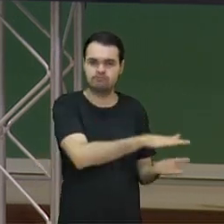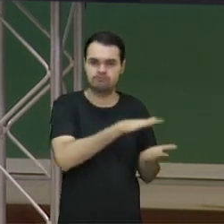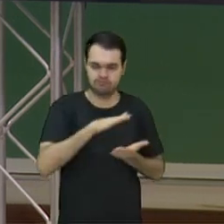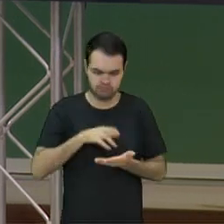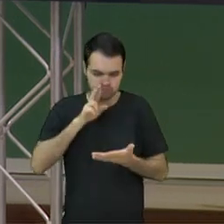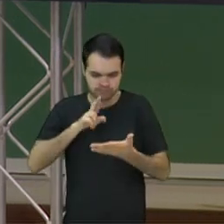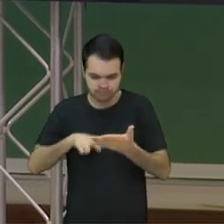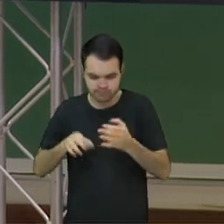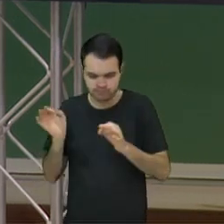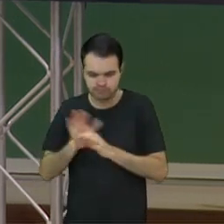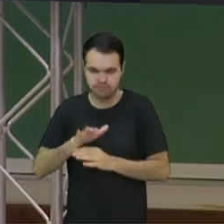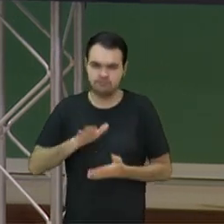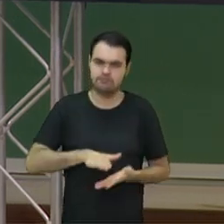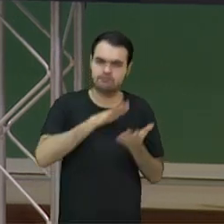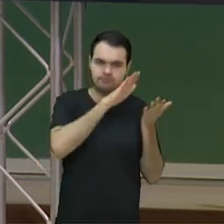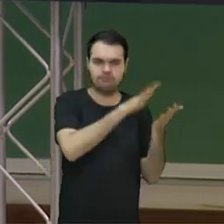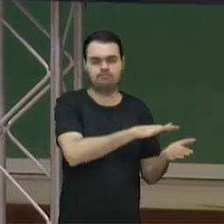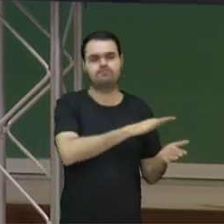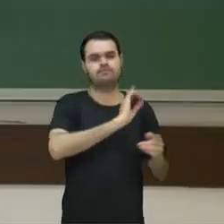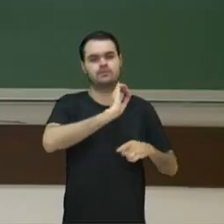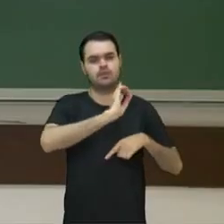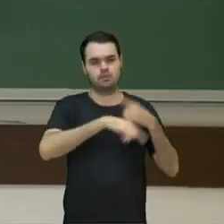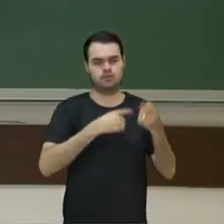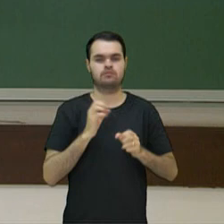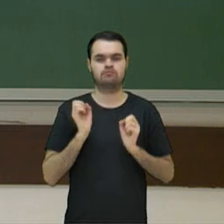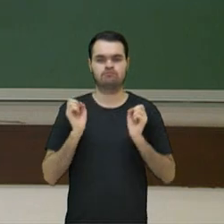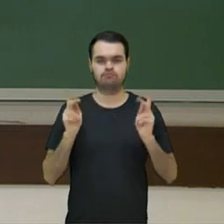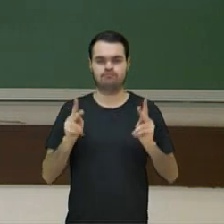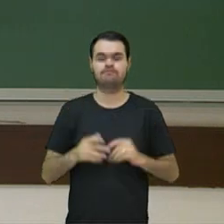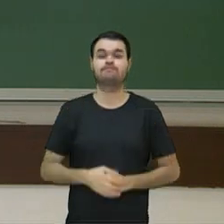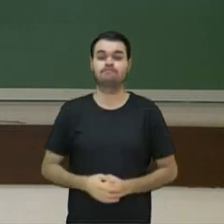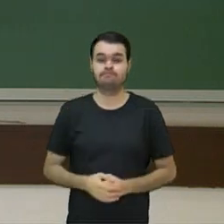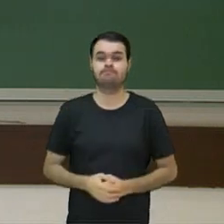e posteriormente devolver. Então, pessoal,